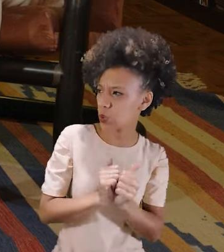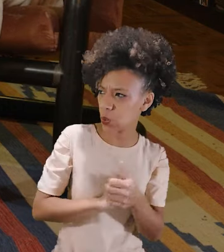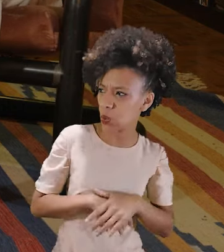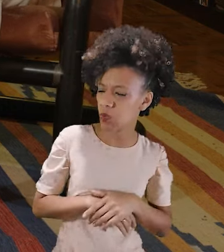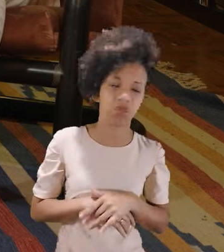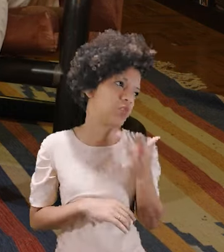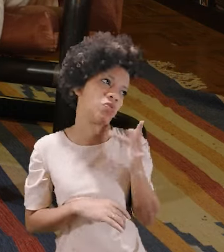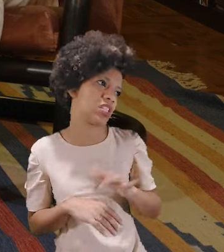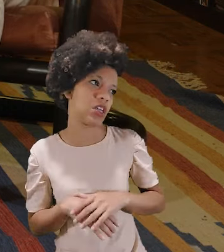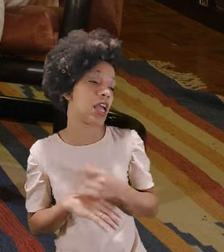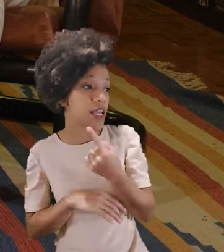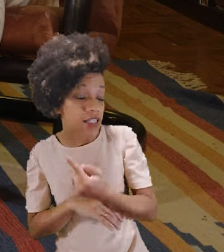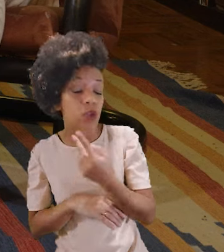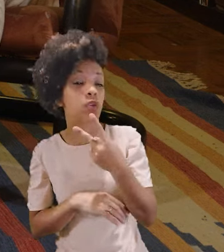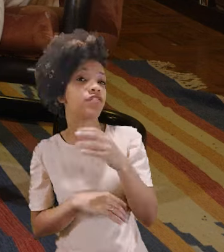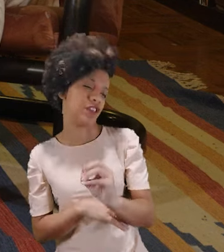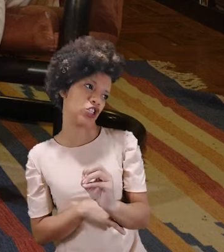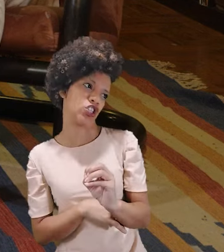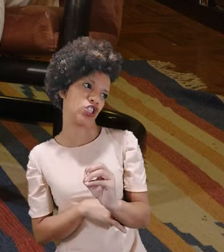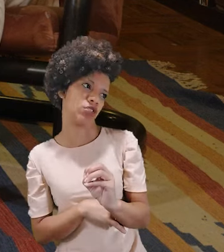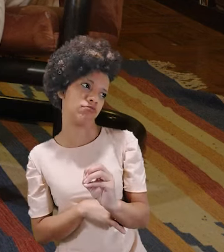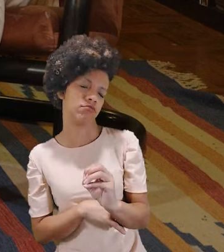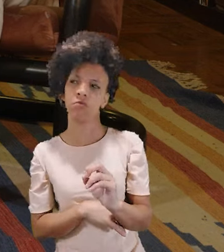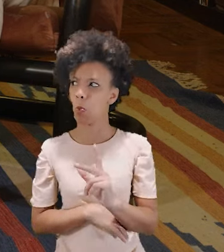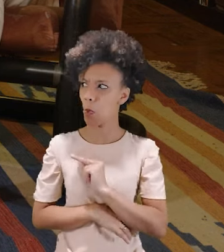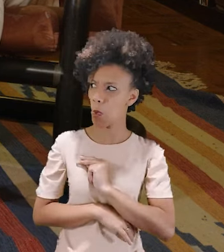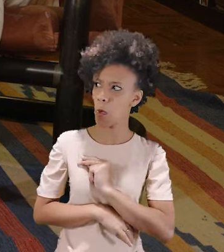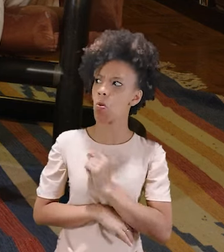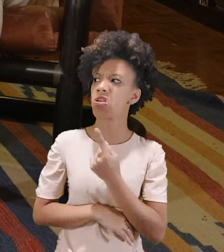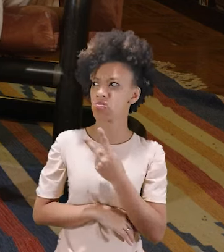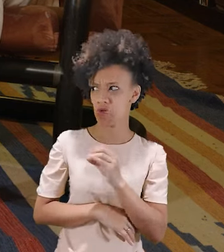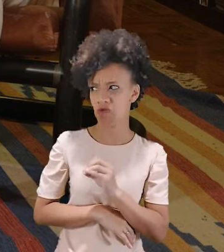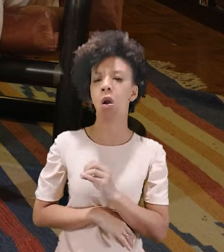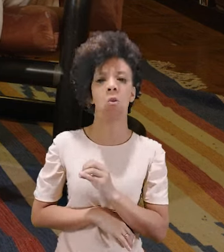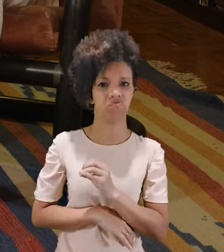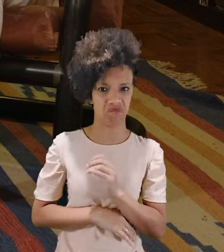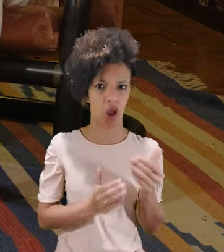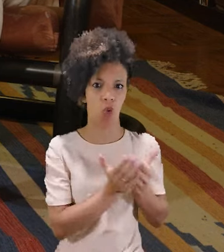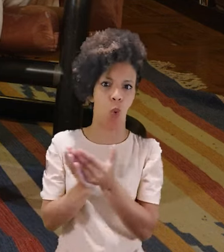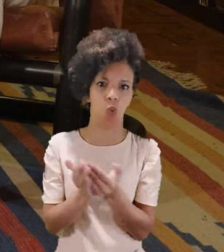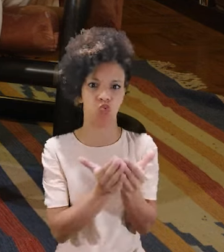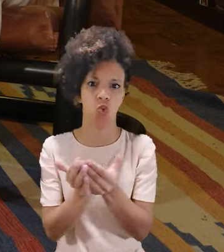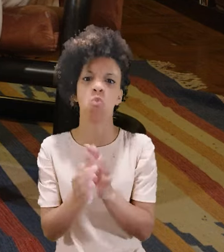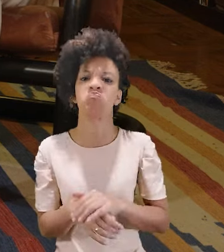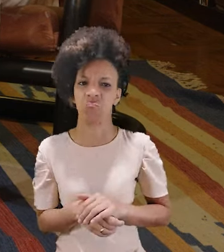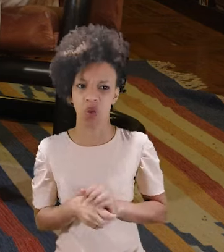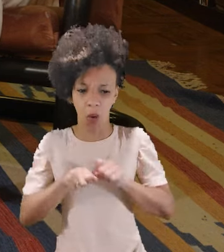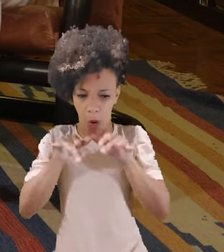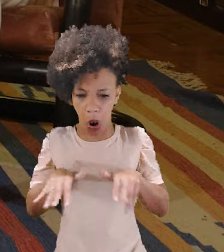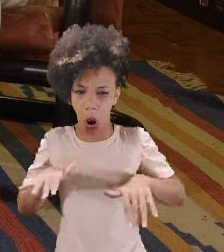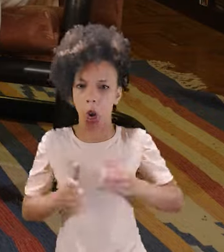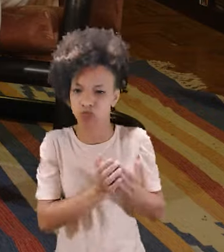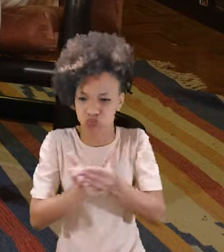60 a 120 quilômetros por hora sem 20 tava aí é um é um Paulo rola em papel é uma delas